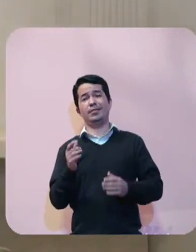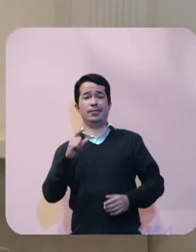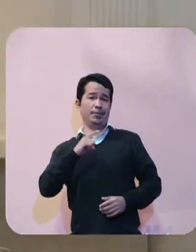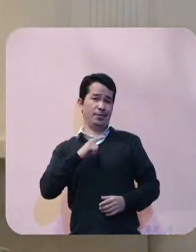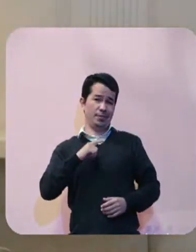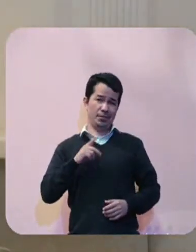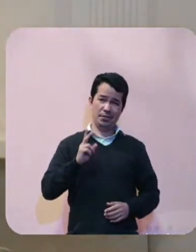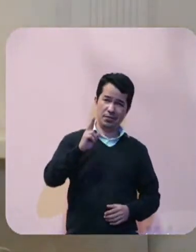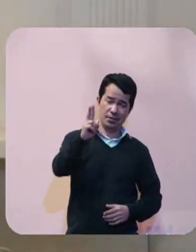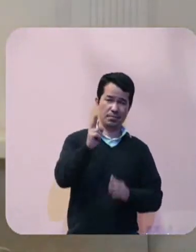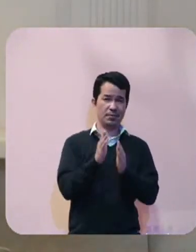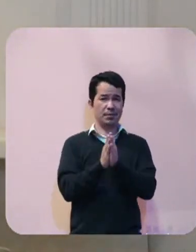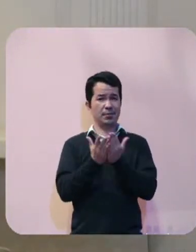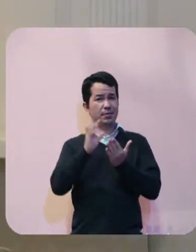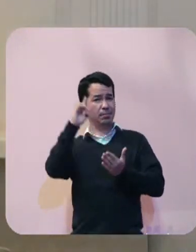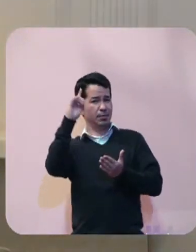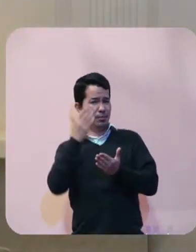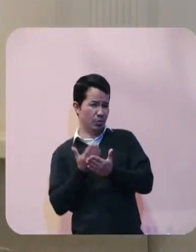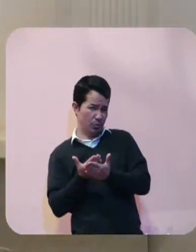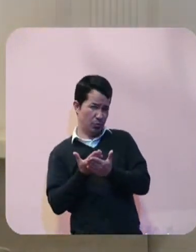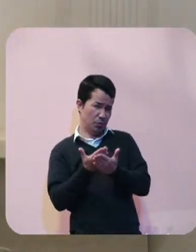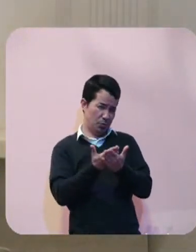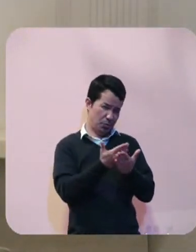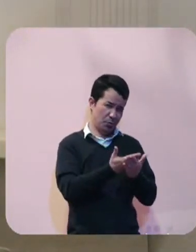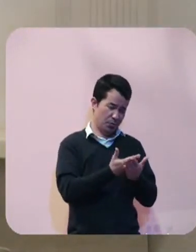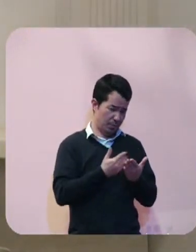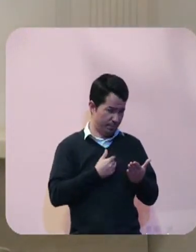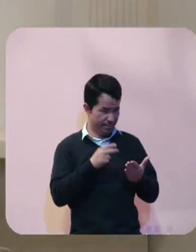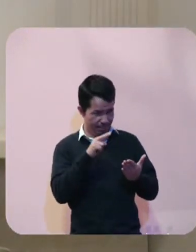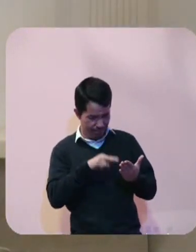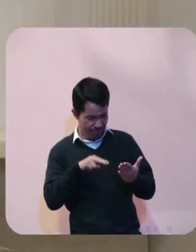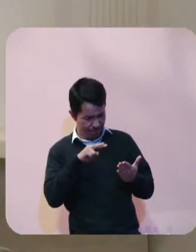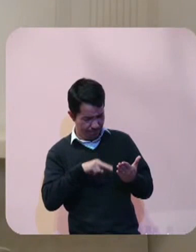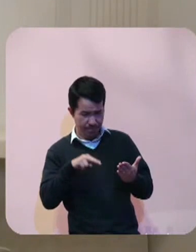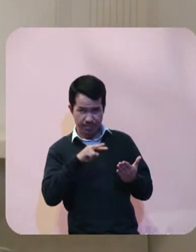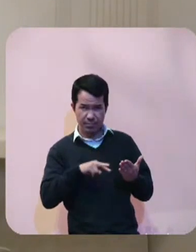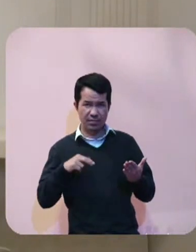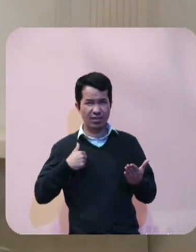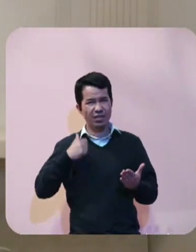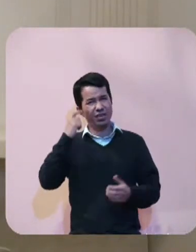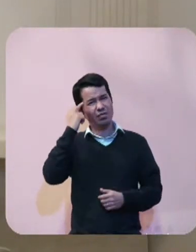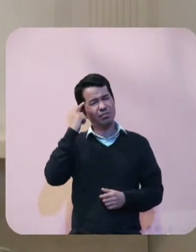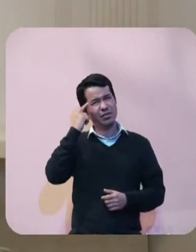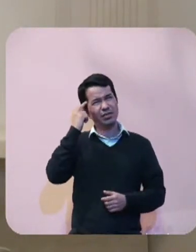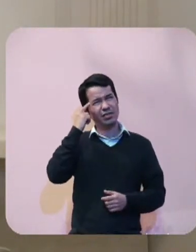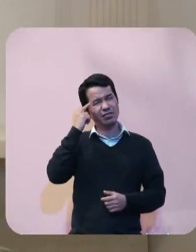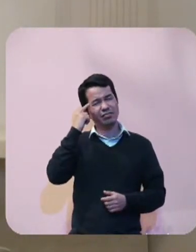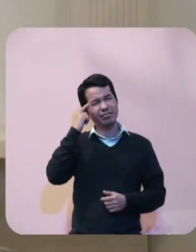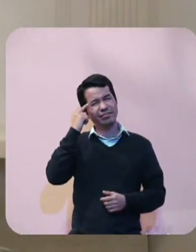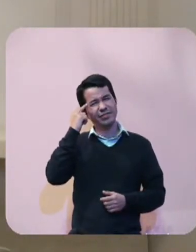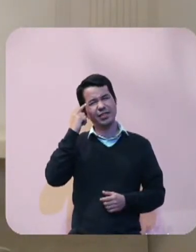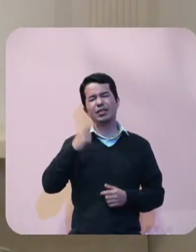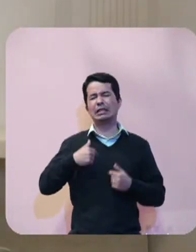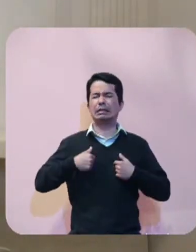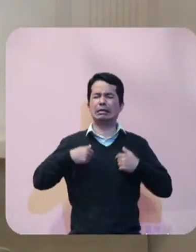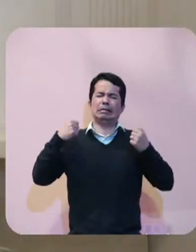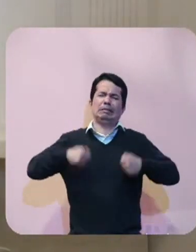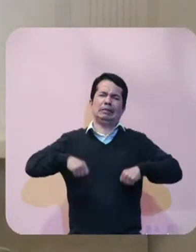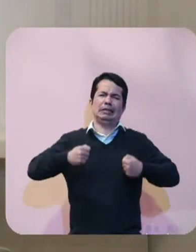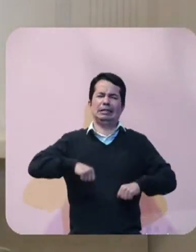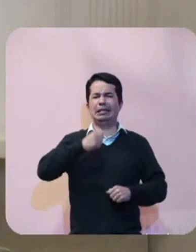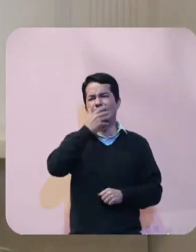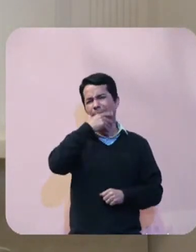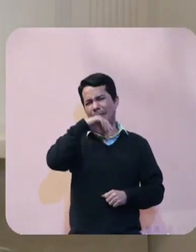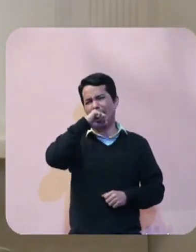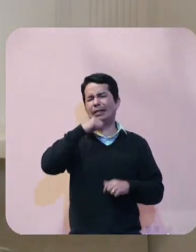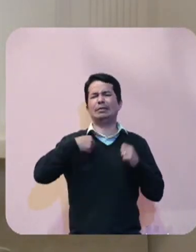que estudo a palavra, eu me sinto às vezes como um pai que precisa de tantos recursos que eu ainda não